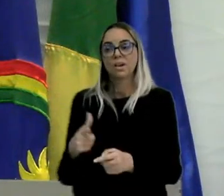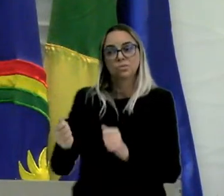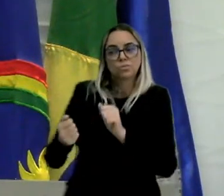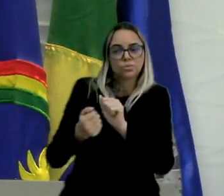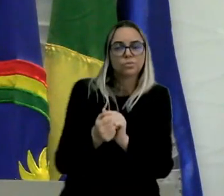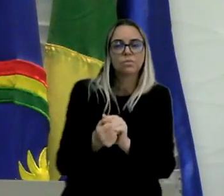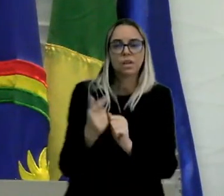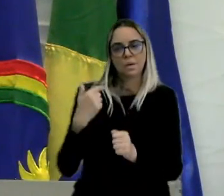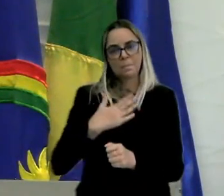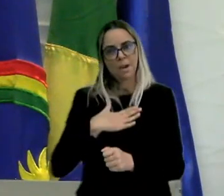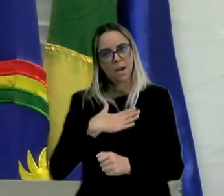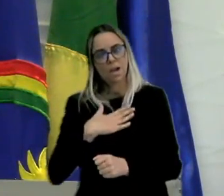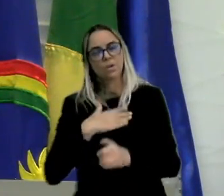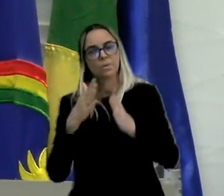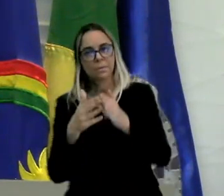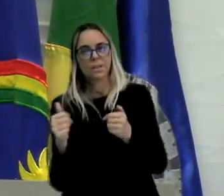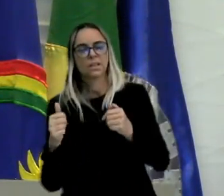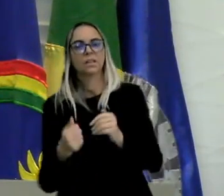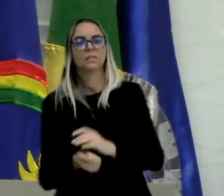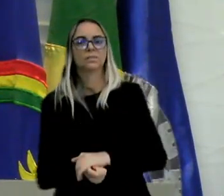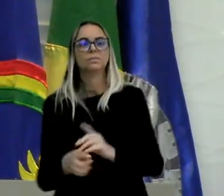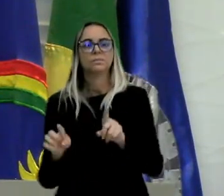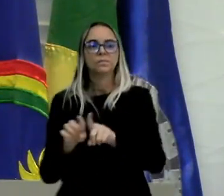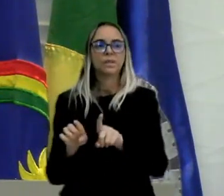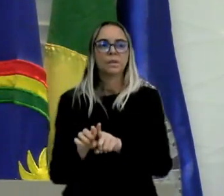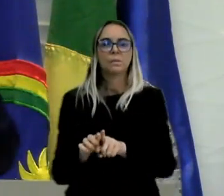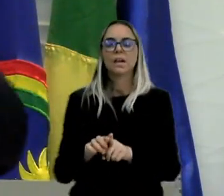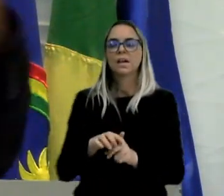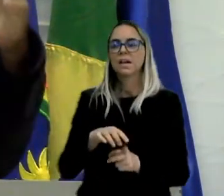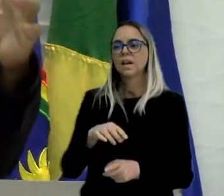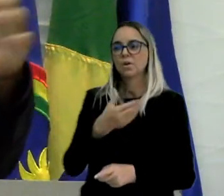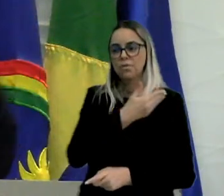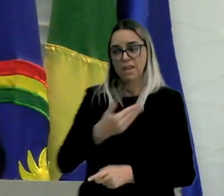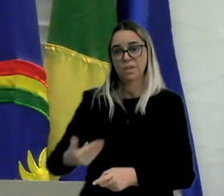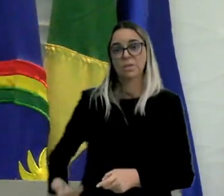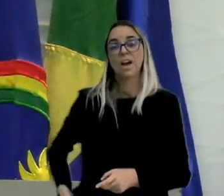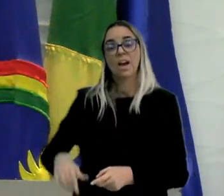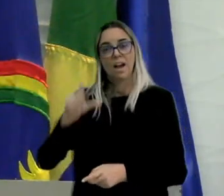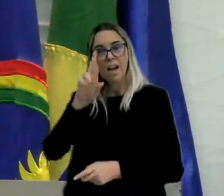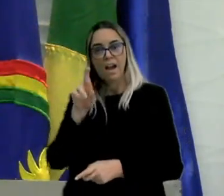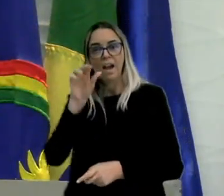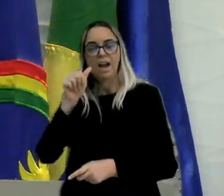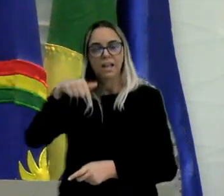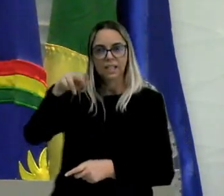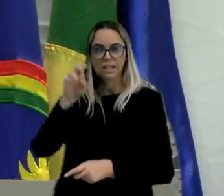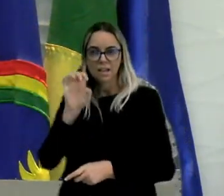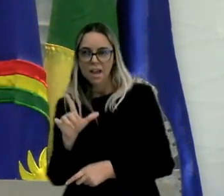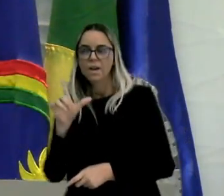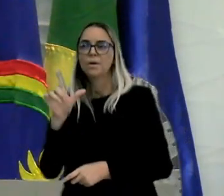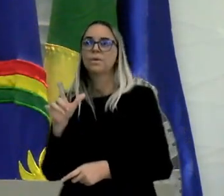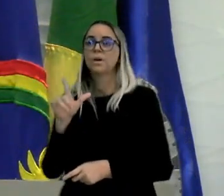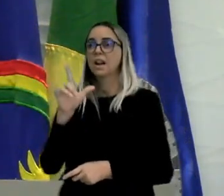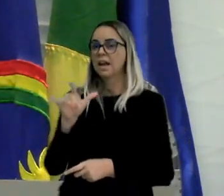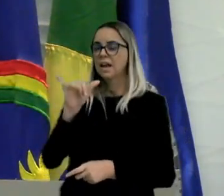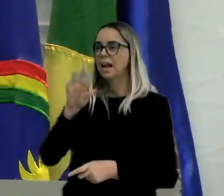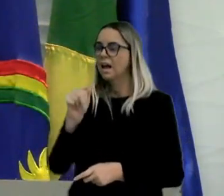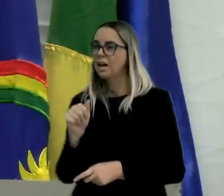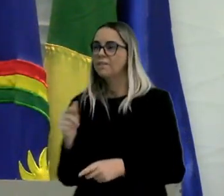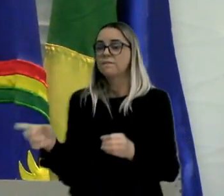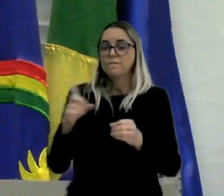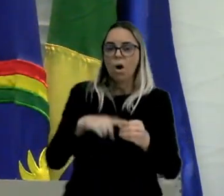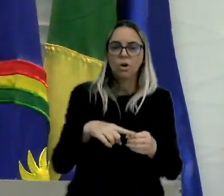meio requerimento e também tentar com a Governadora Raquel Lira fazer com que essa operação carro pipa volte a